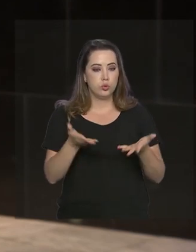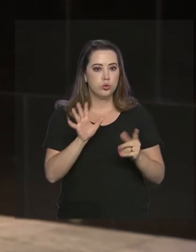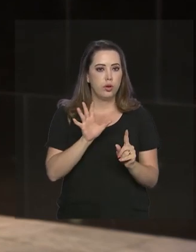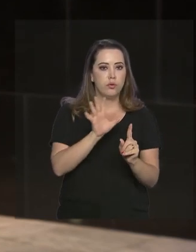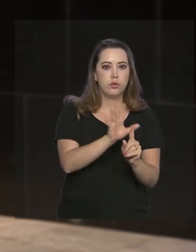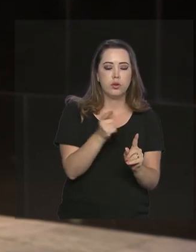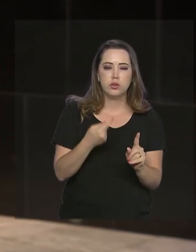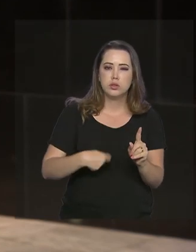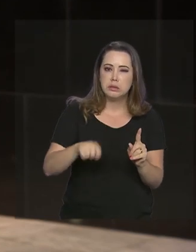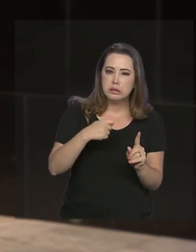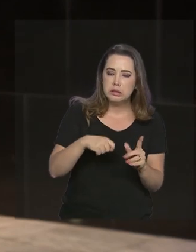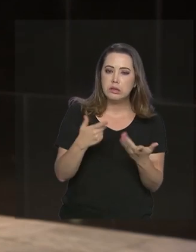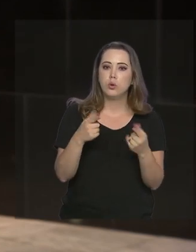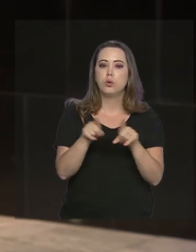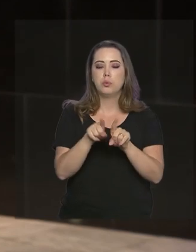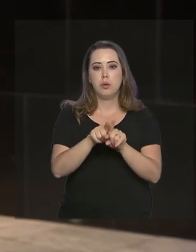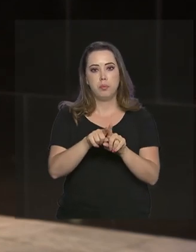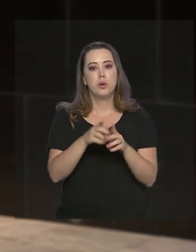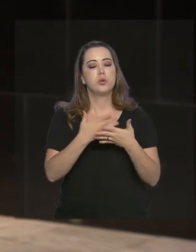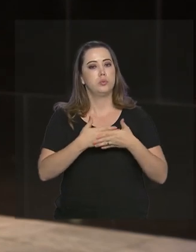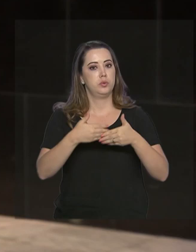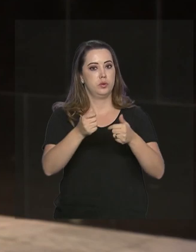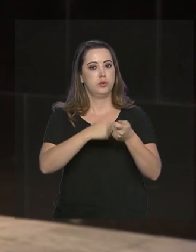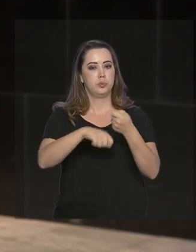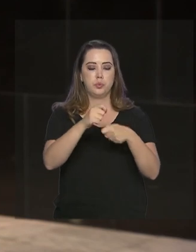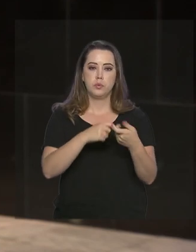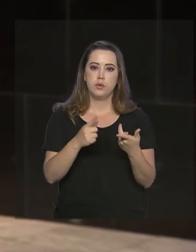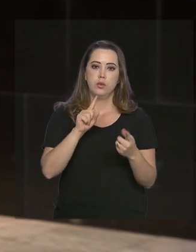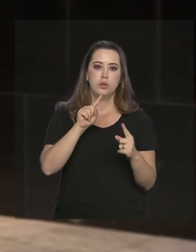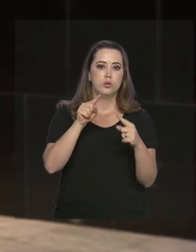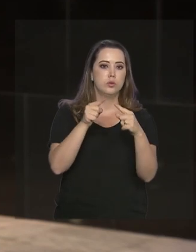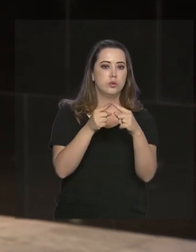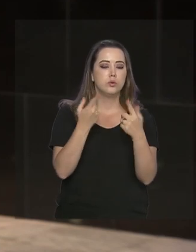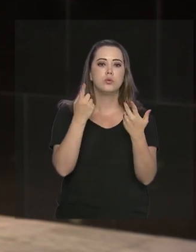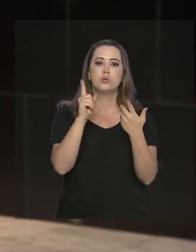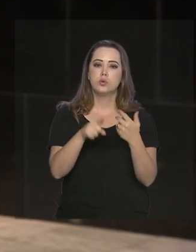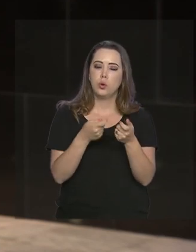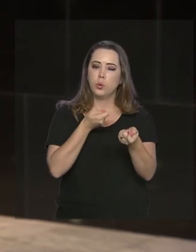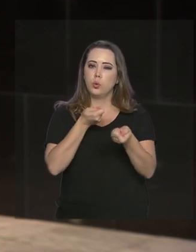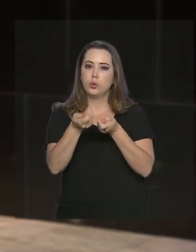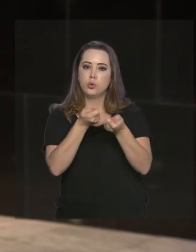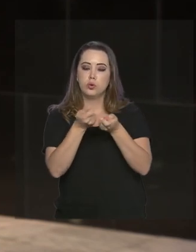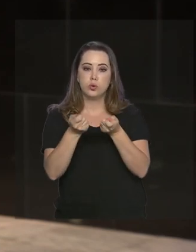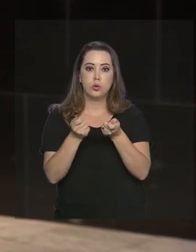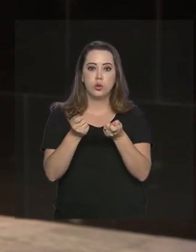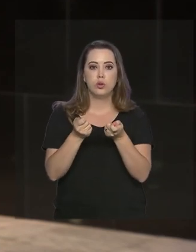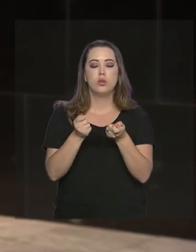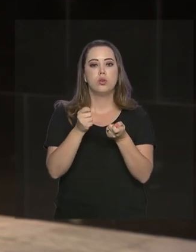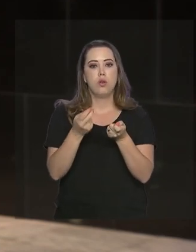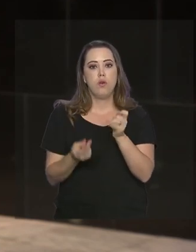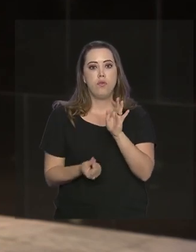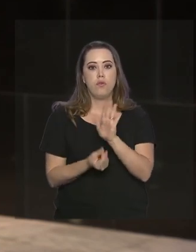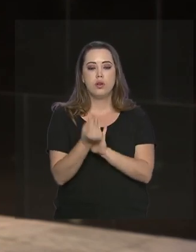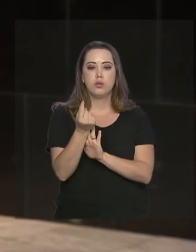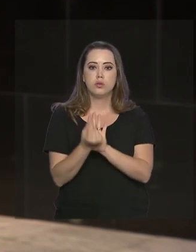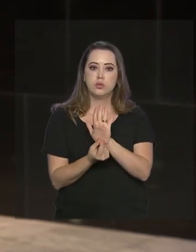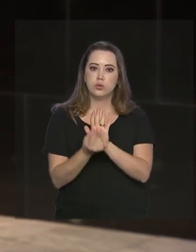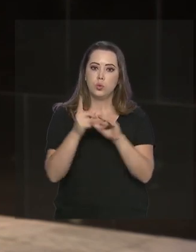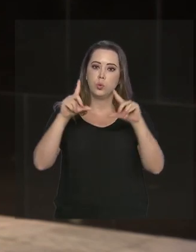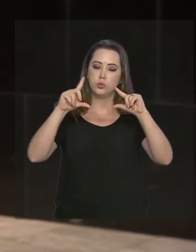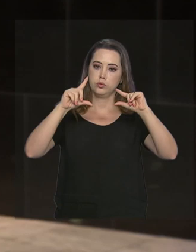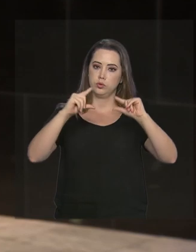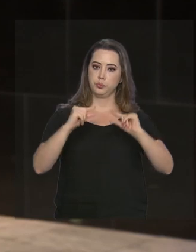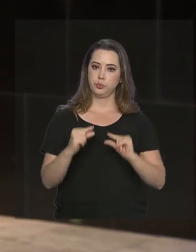impactos que essa alteração podem trazer para a economia. O objetivo é controlar os índices de preços. Com a